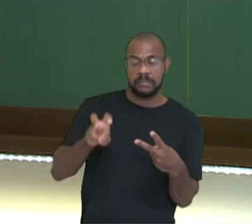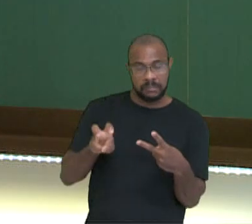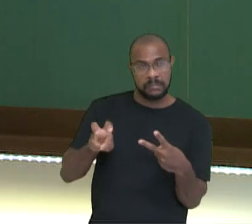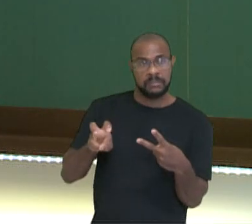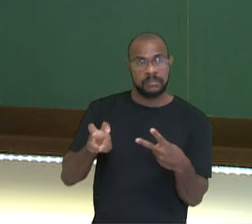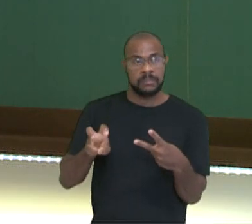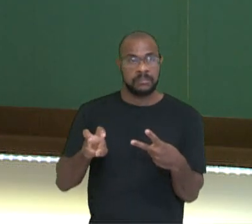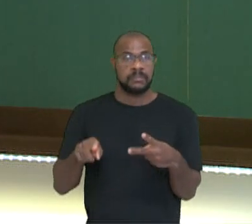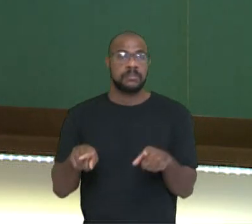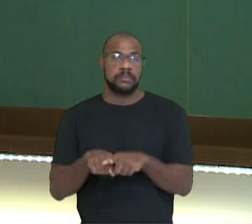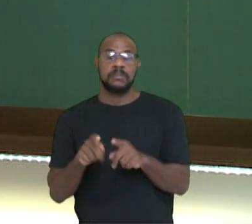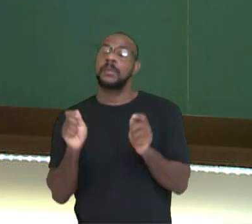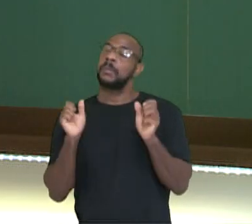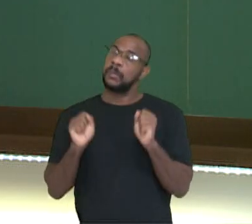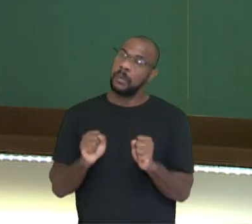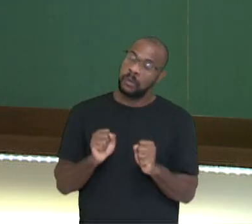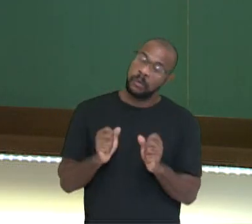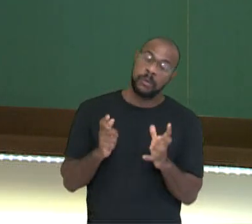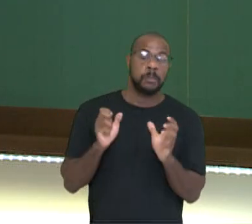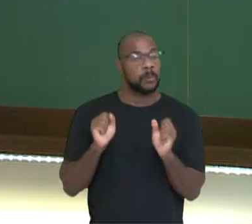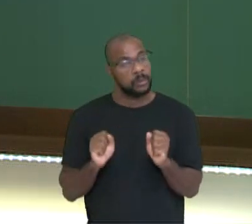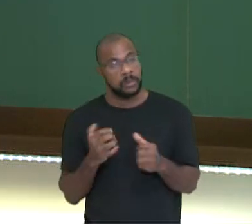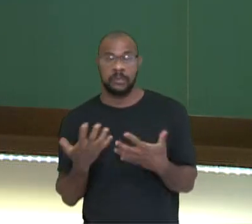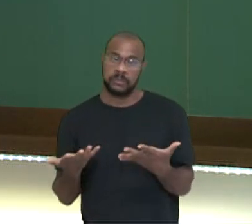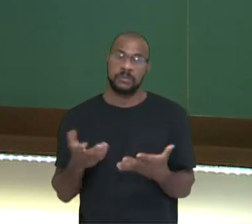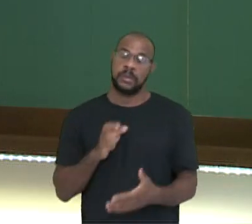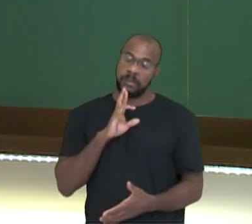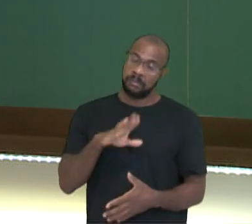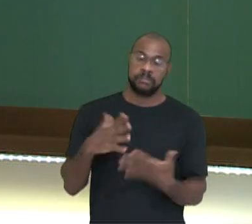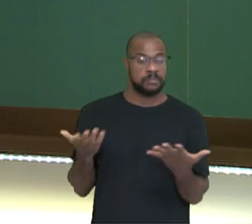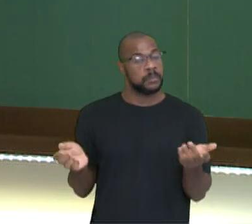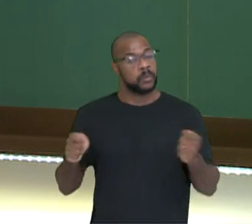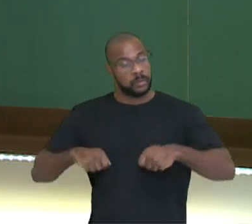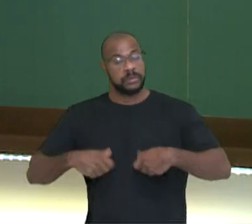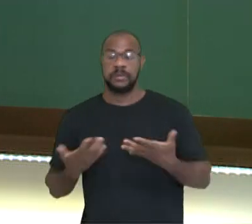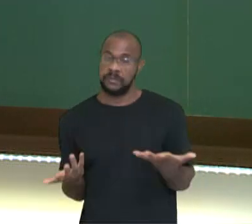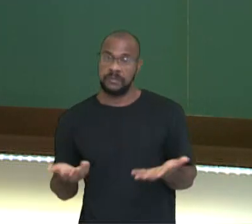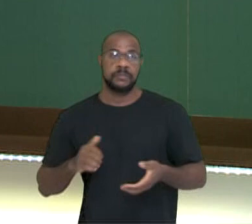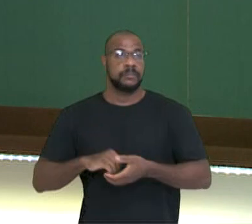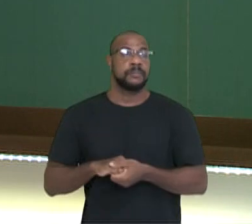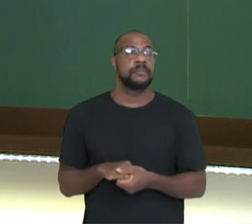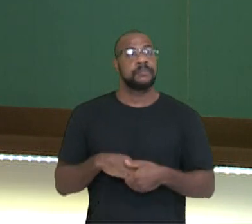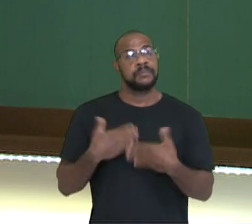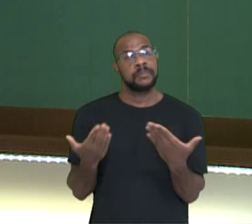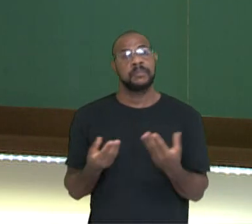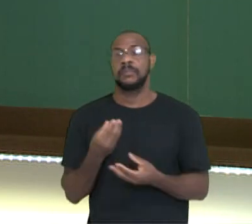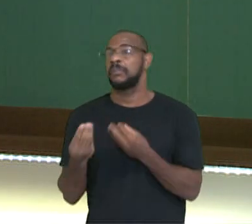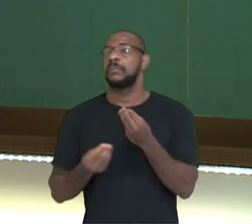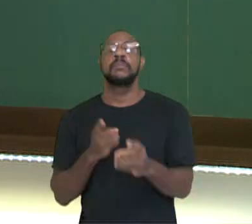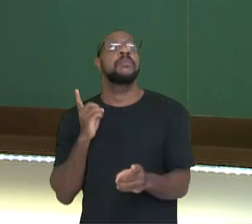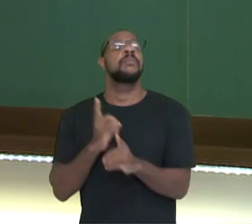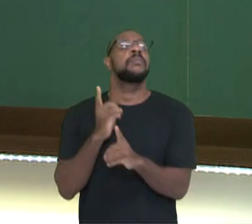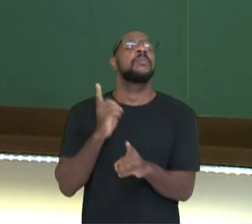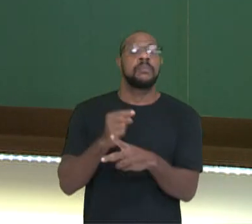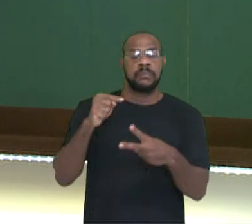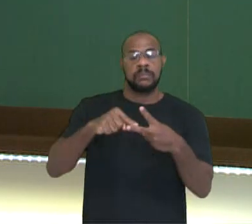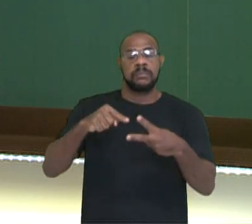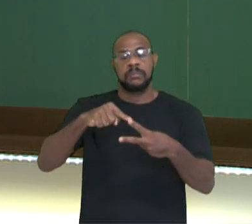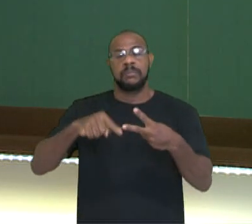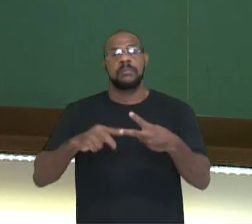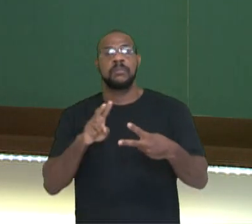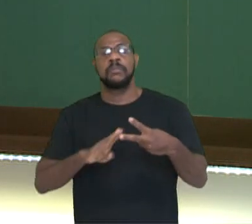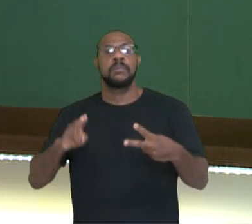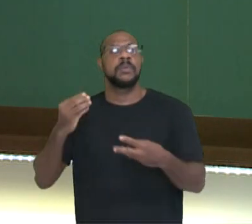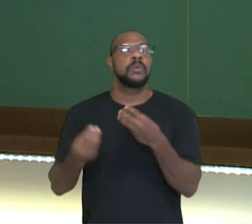graus do item C, que podem ser respostas da minha questão. Então, como que eu vou saber qual delas que eu vou